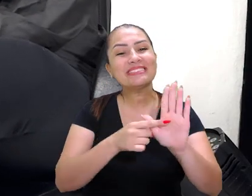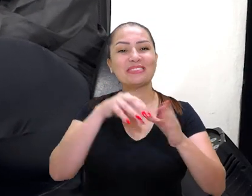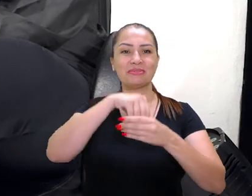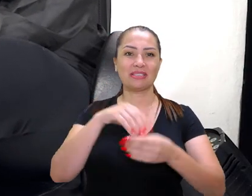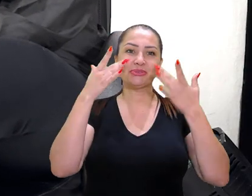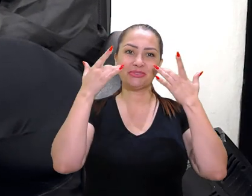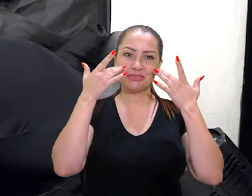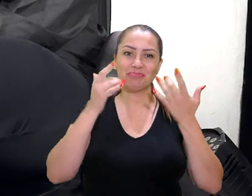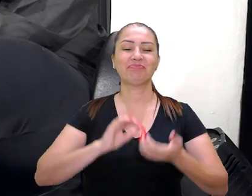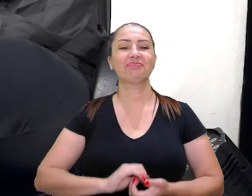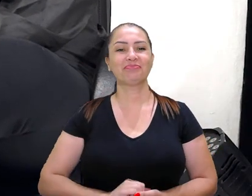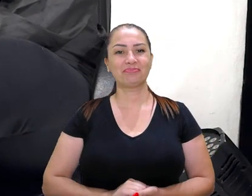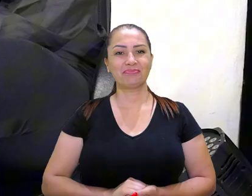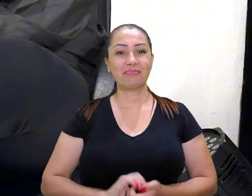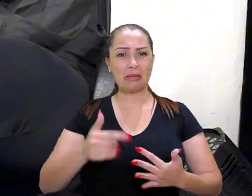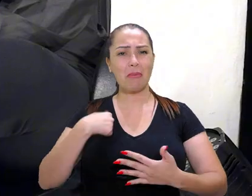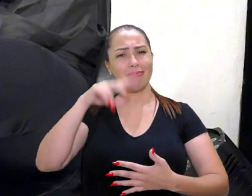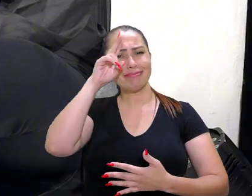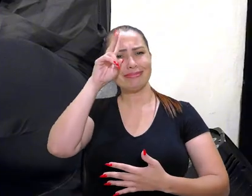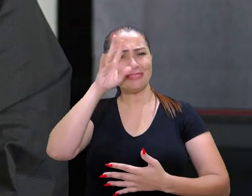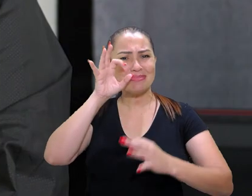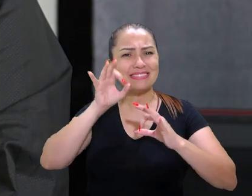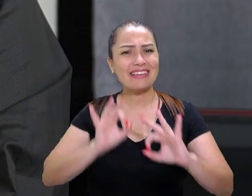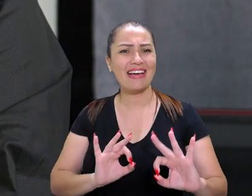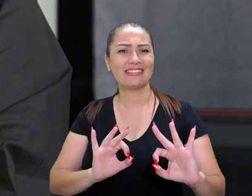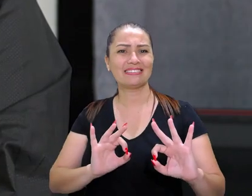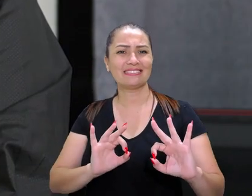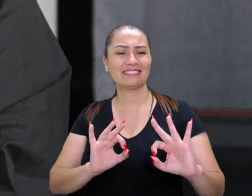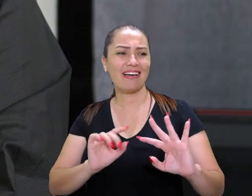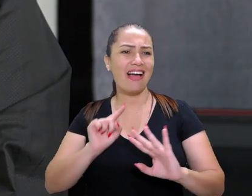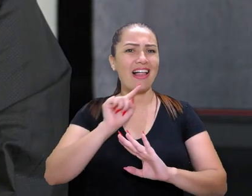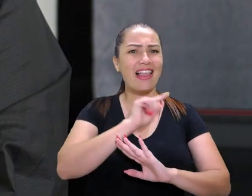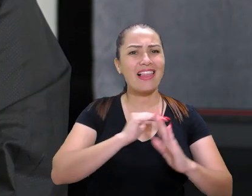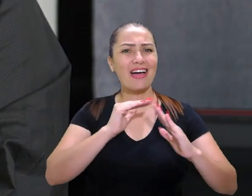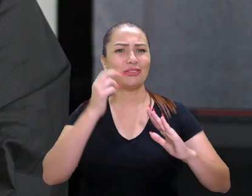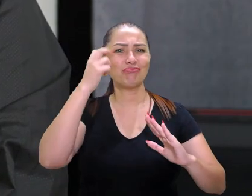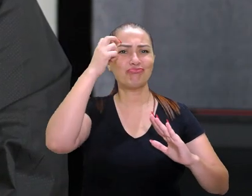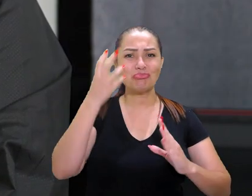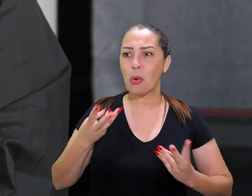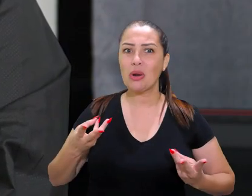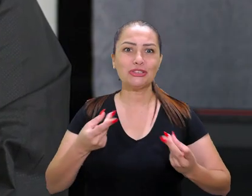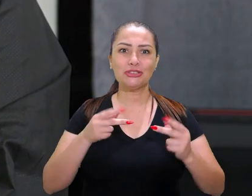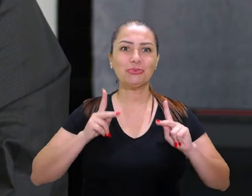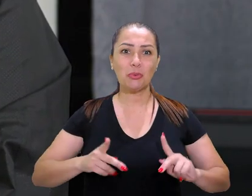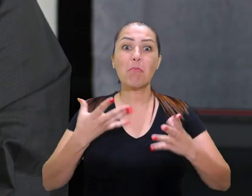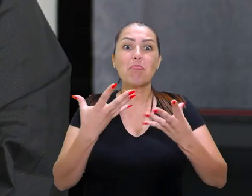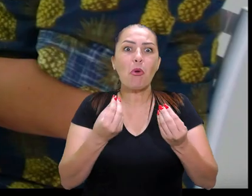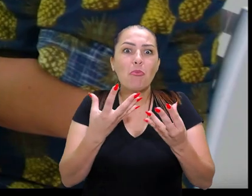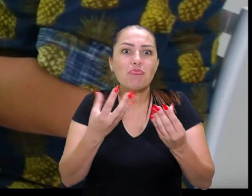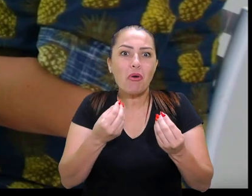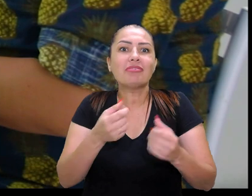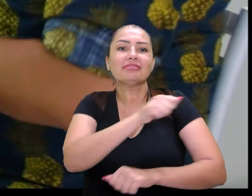teatral. Então, eu lembro direitinho do Centro Cultural, assim, aquela quantidade de gente, assim, sabe? Era muitos